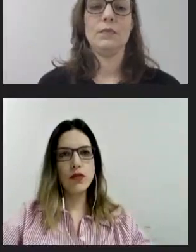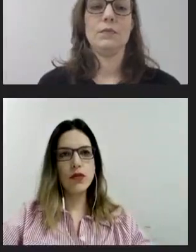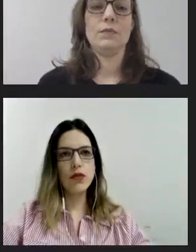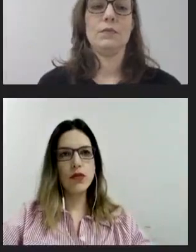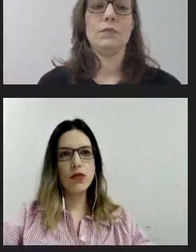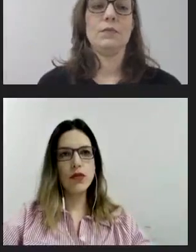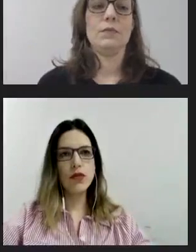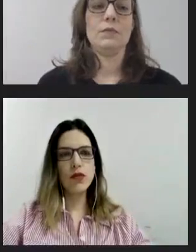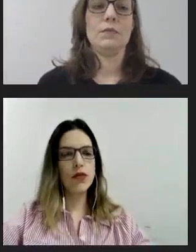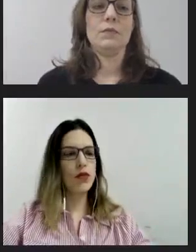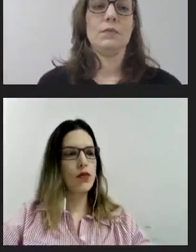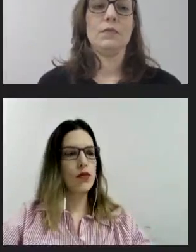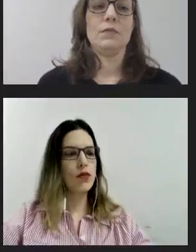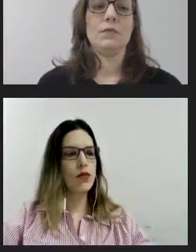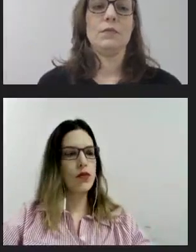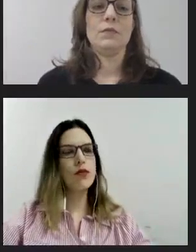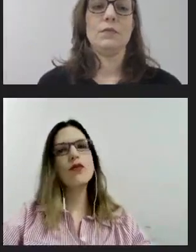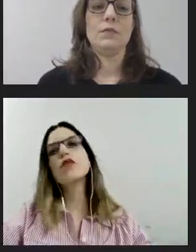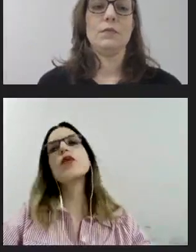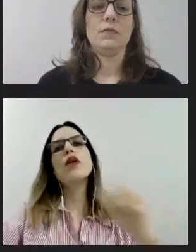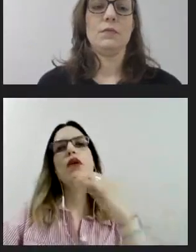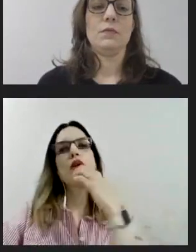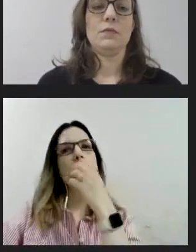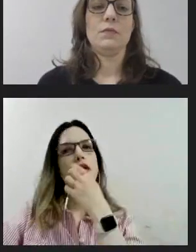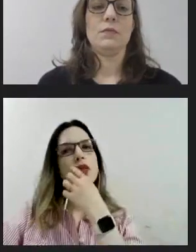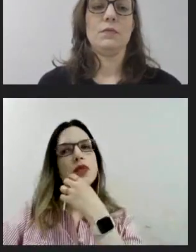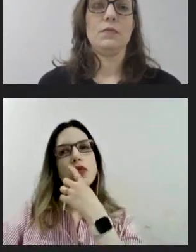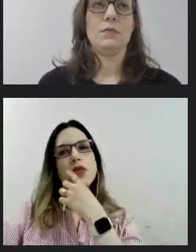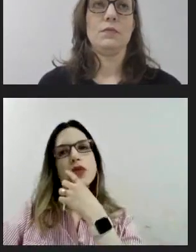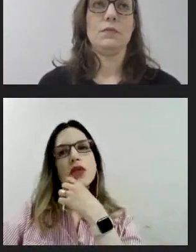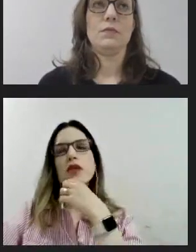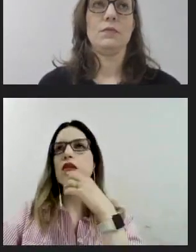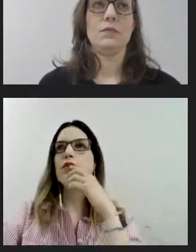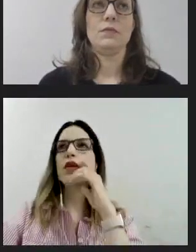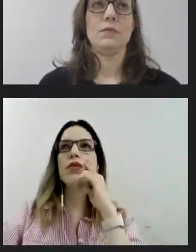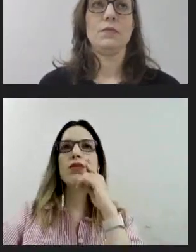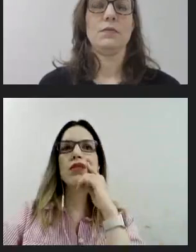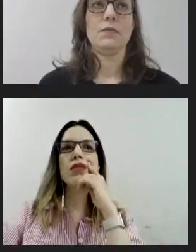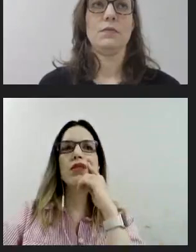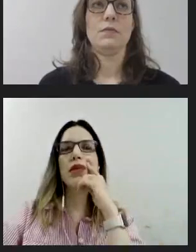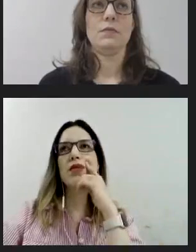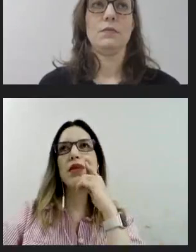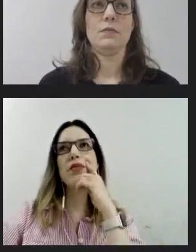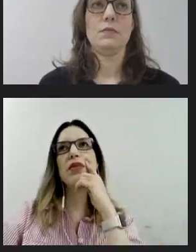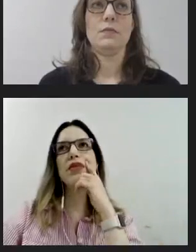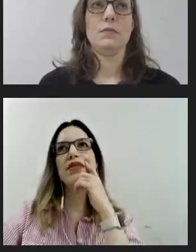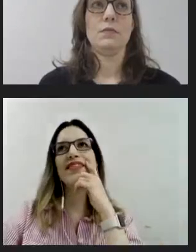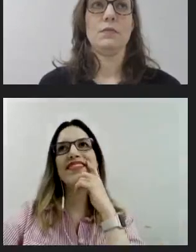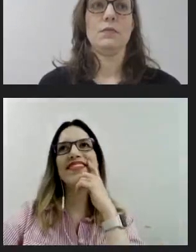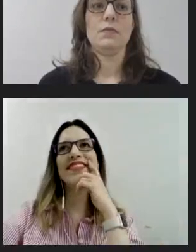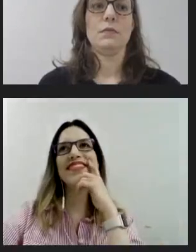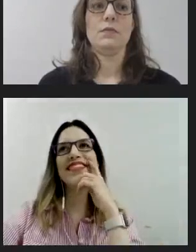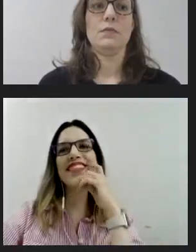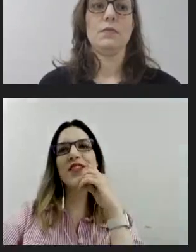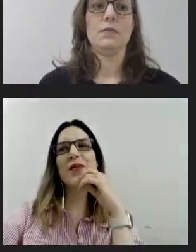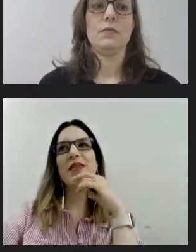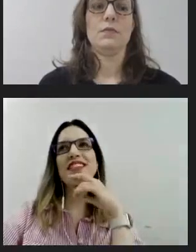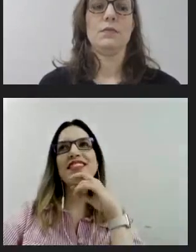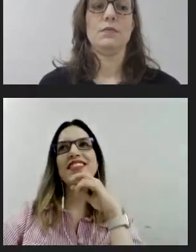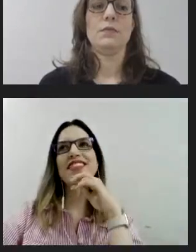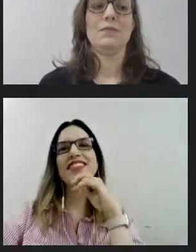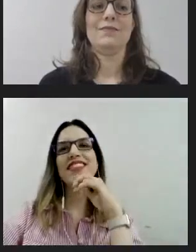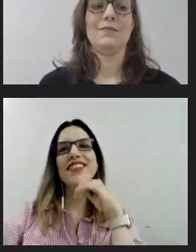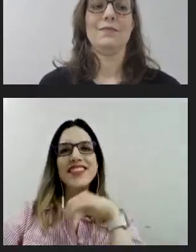um tema que para nós é muito importante, repito, é complexo, mas também é dinâmico, a gente precisa de